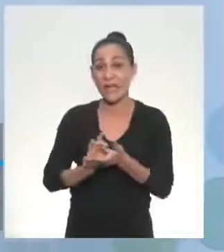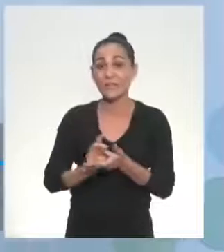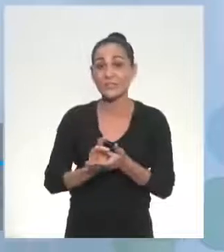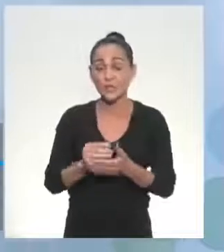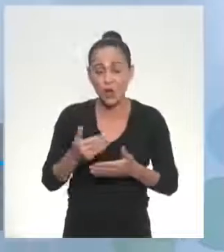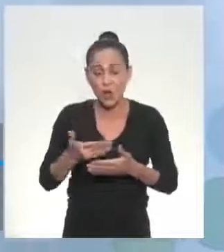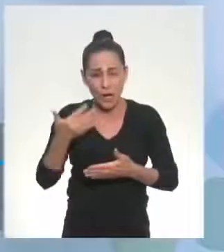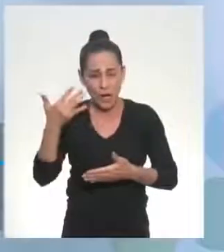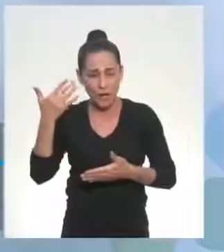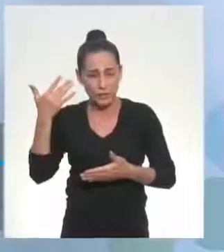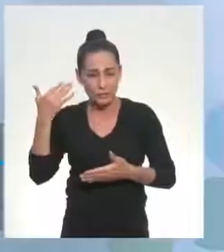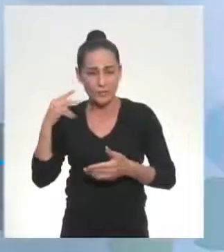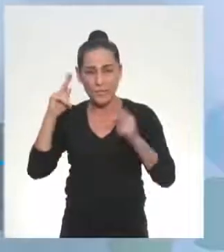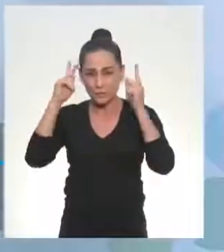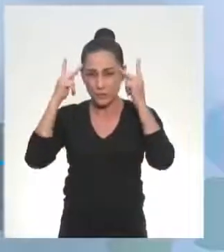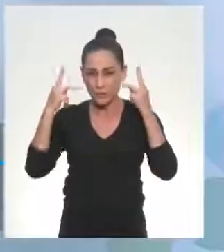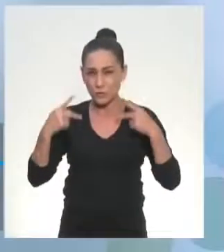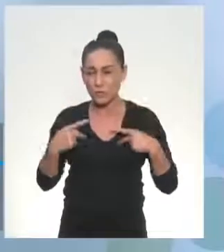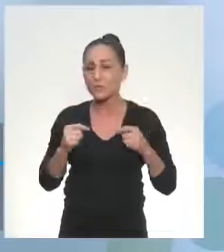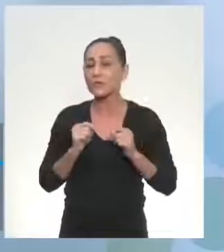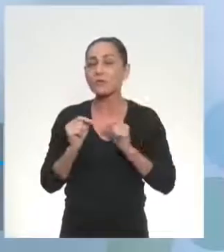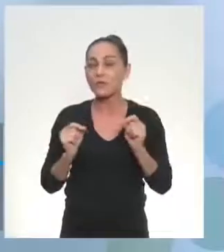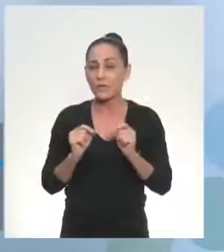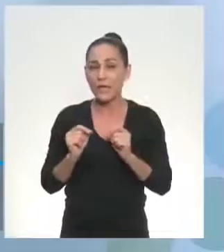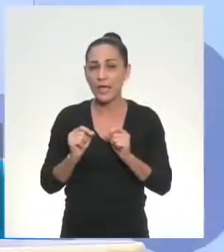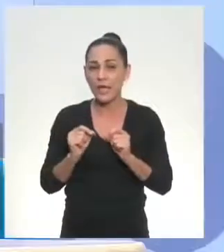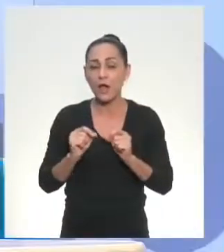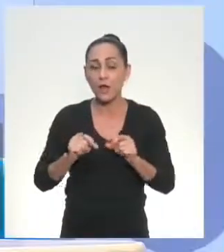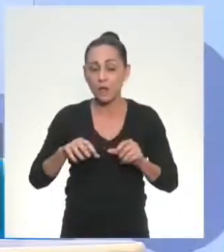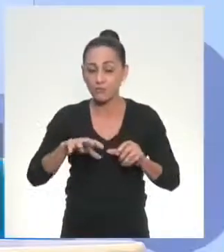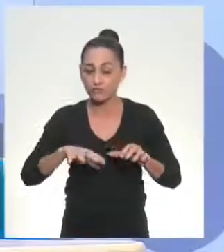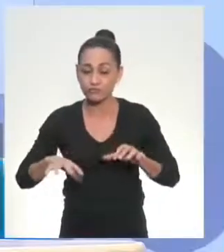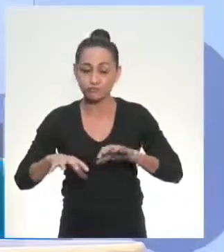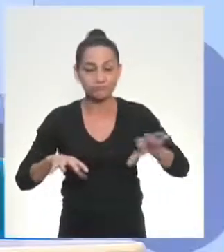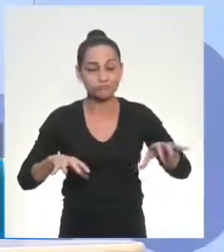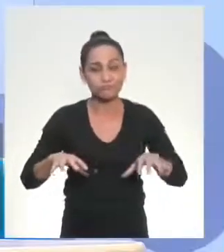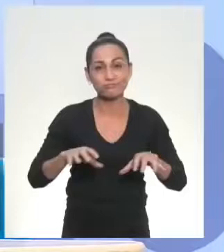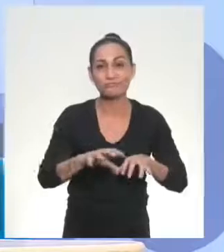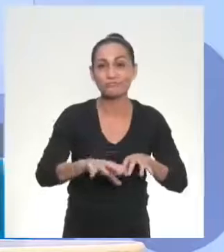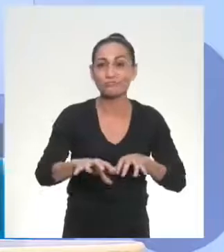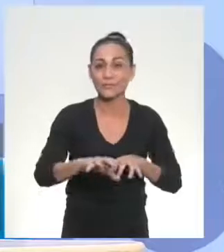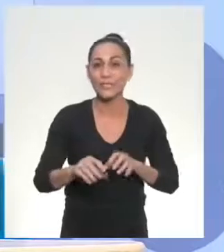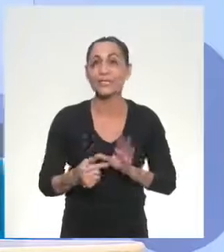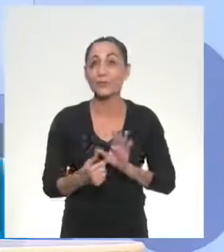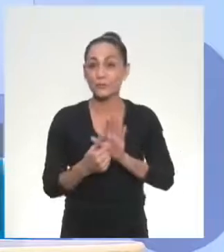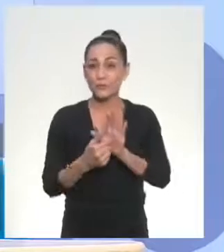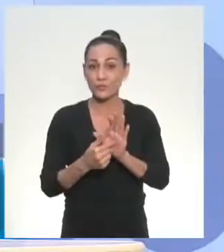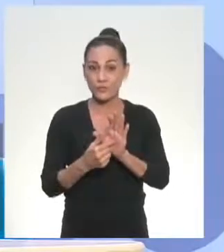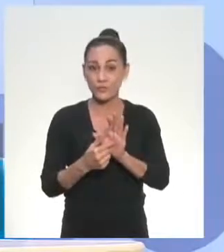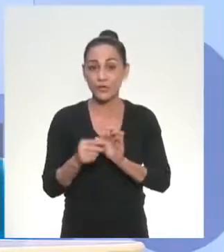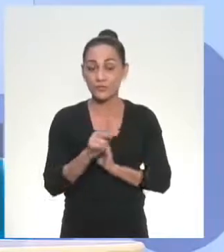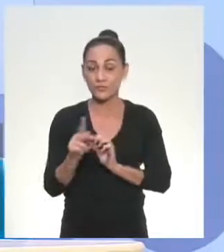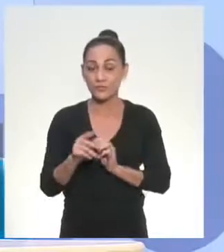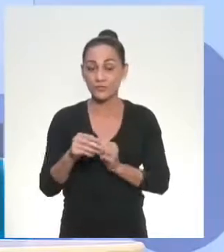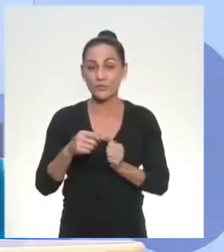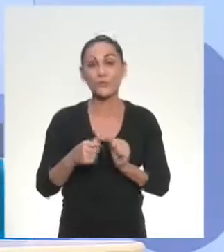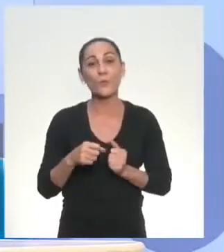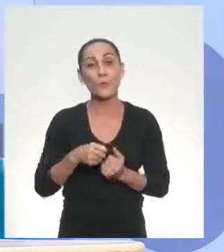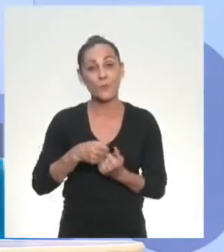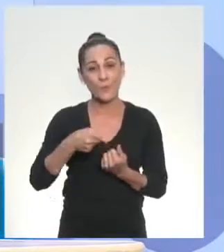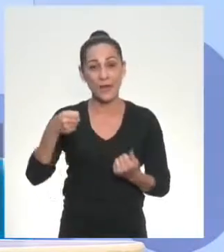seres humanos, houve a dispersão, né, professora? Exatamente. Até o professor trouxe um mapa para nós, né?